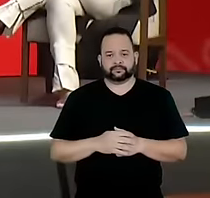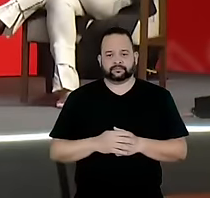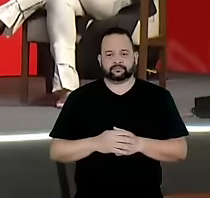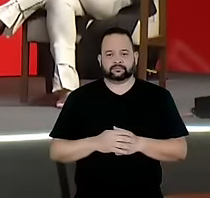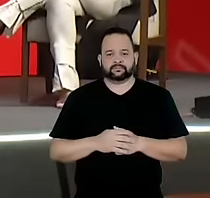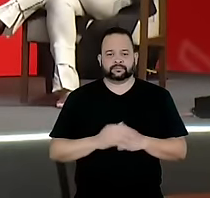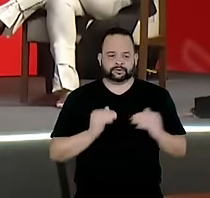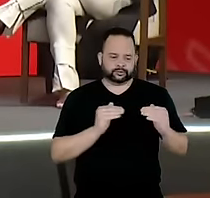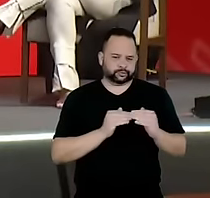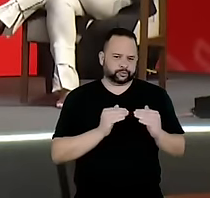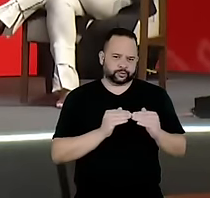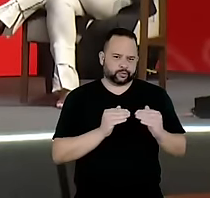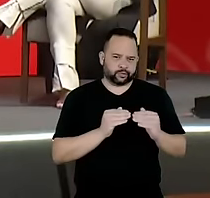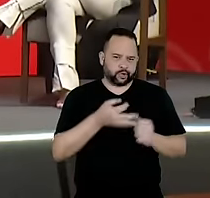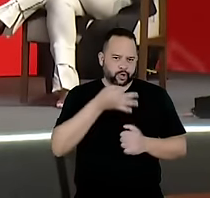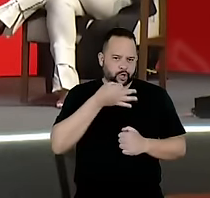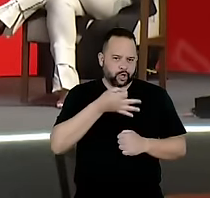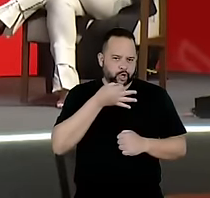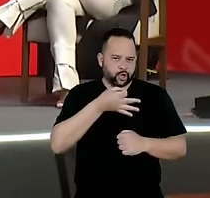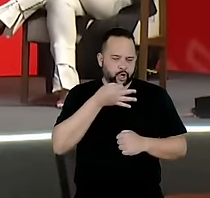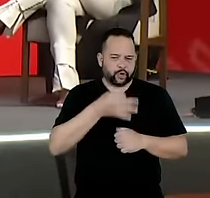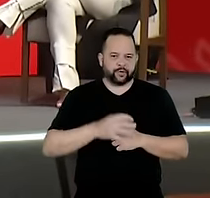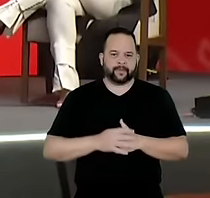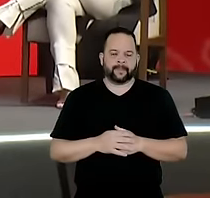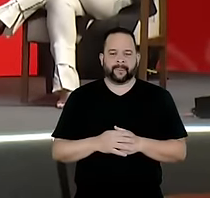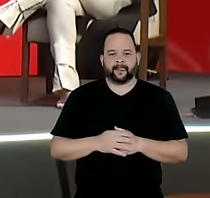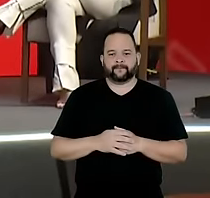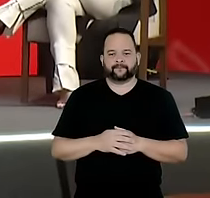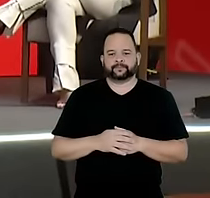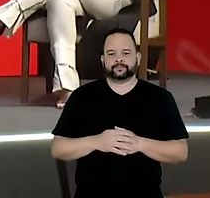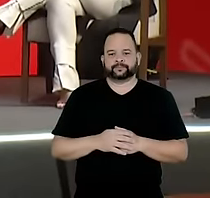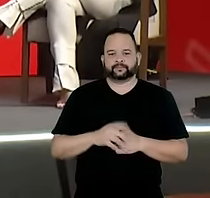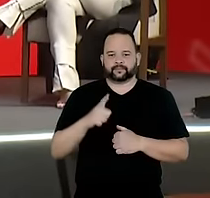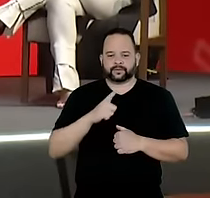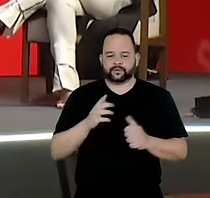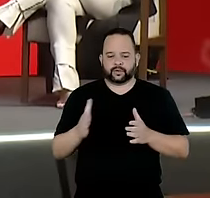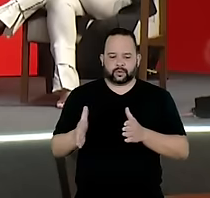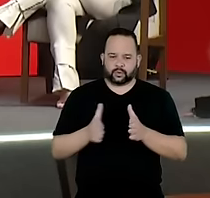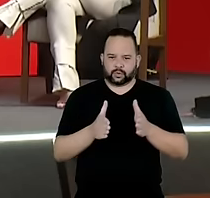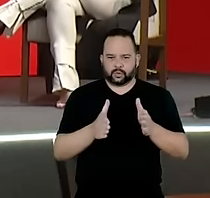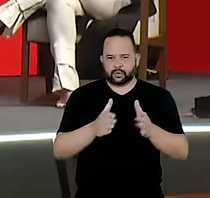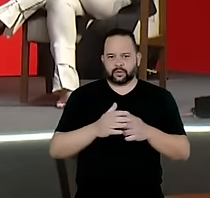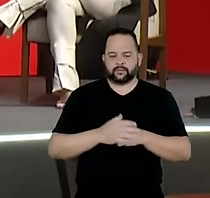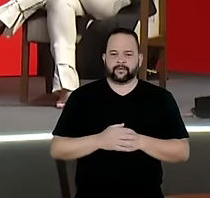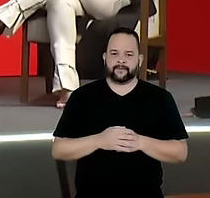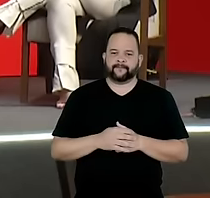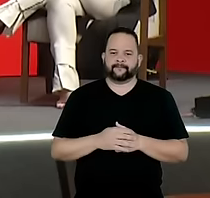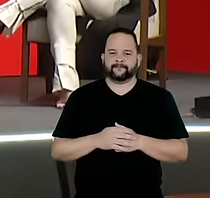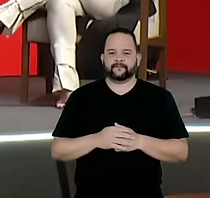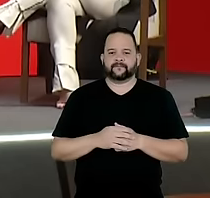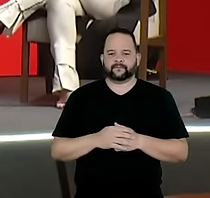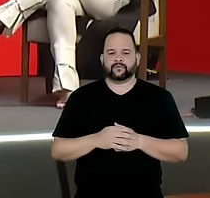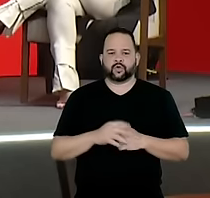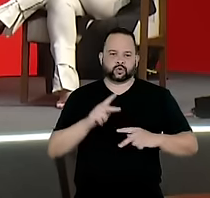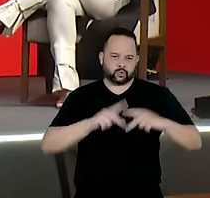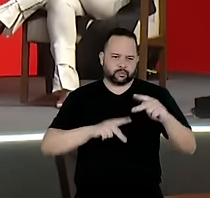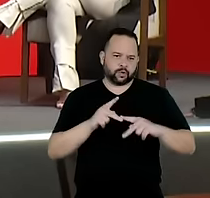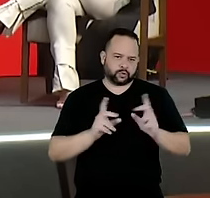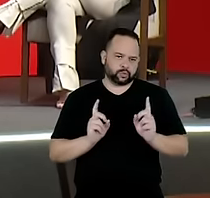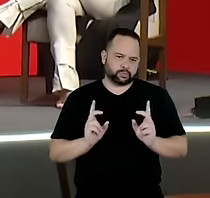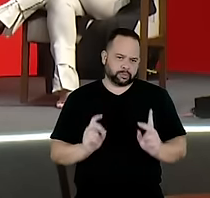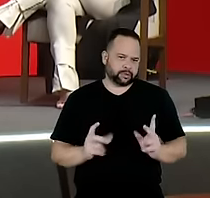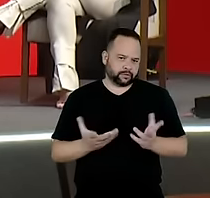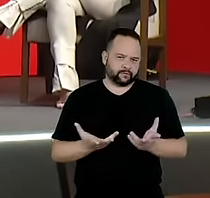né eu tenho o o o o nor long Bis né que é o nosso produto tem uma posição já maior em equit né naturalmente